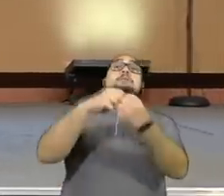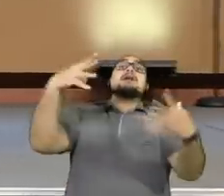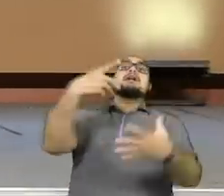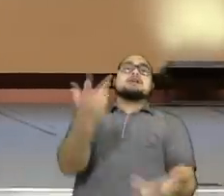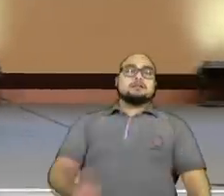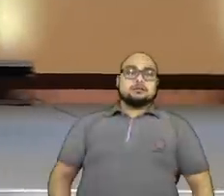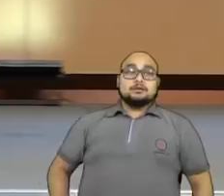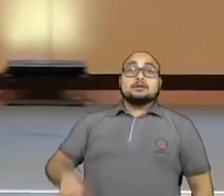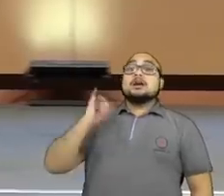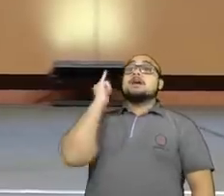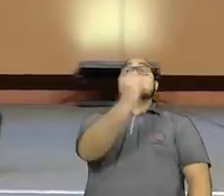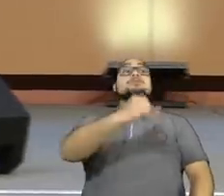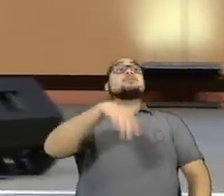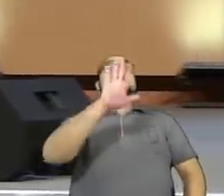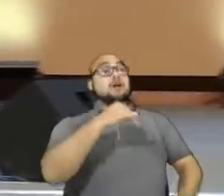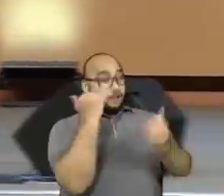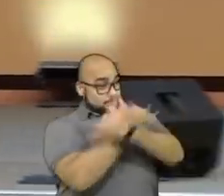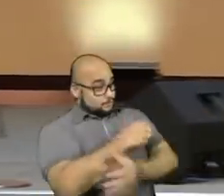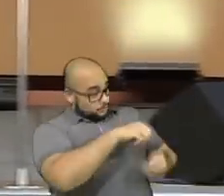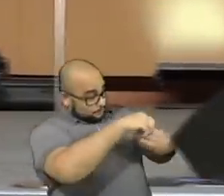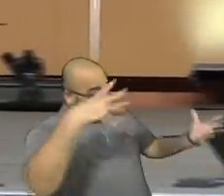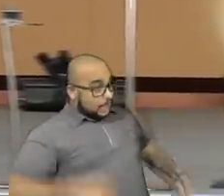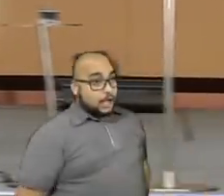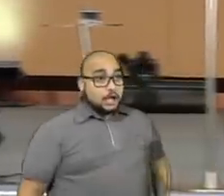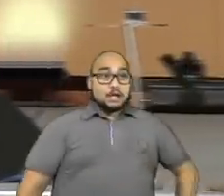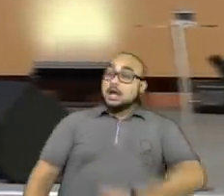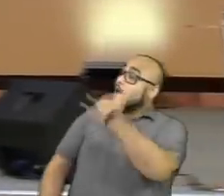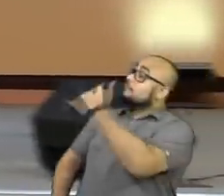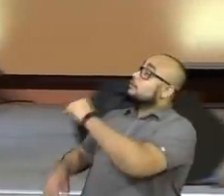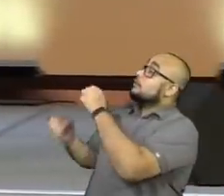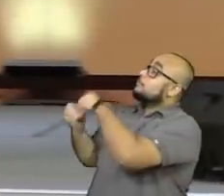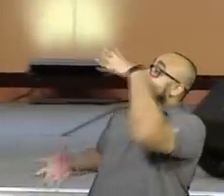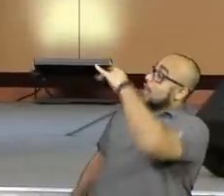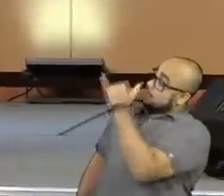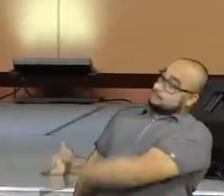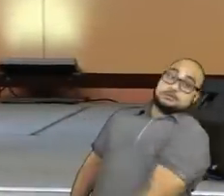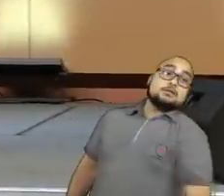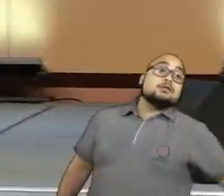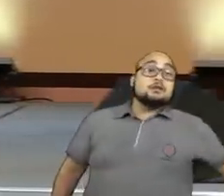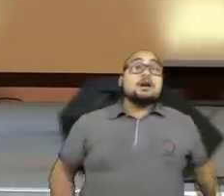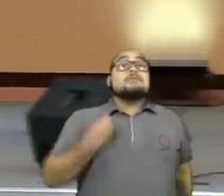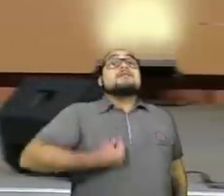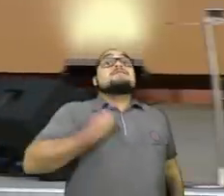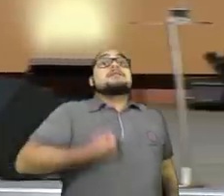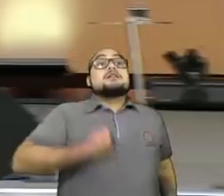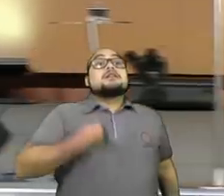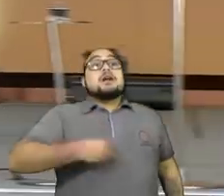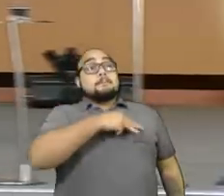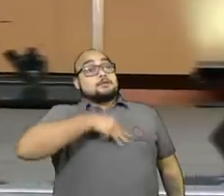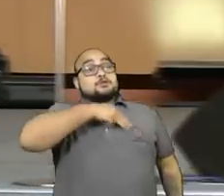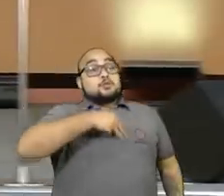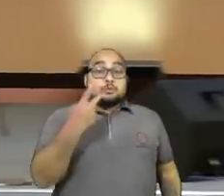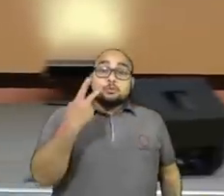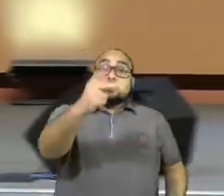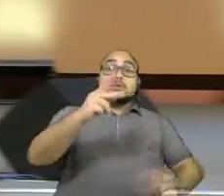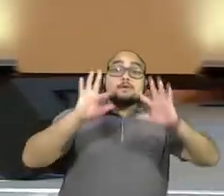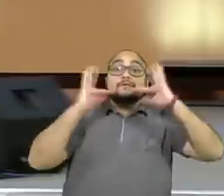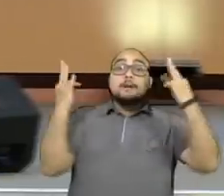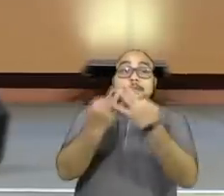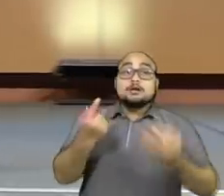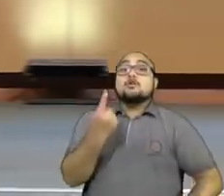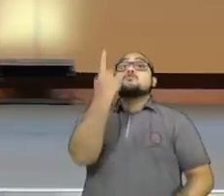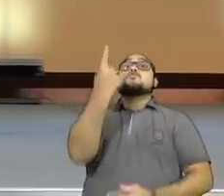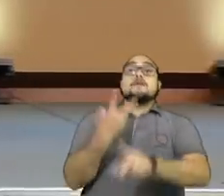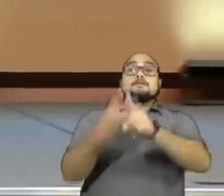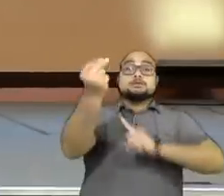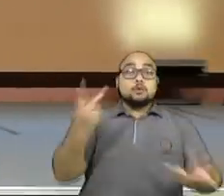falou? Quem te falou que na tua vida e na tua família e no teu ministério vai ter apenas uma vitória ou um